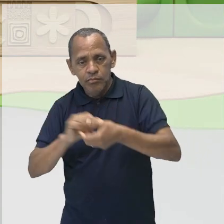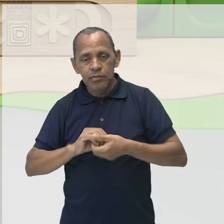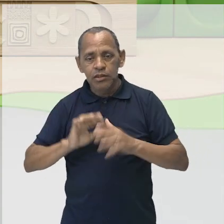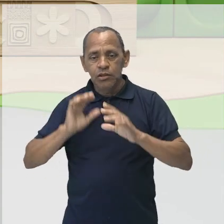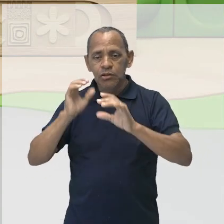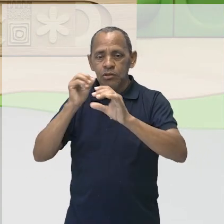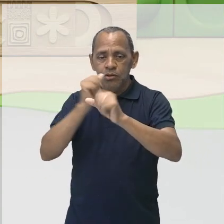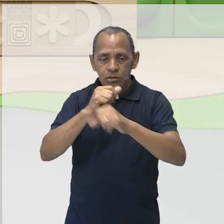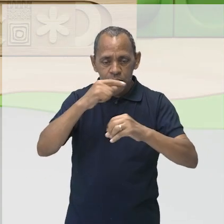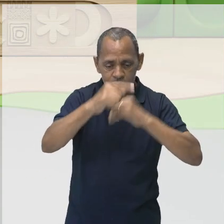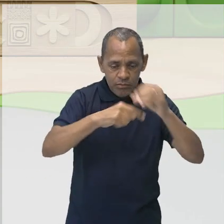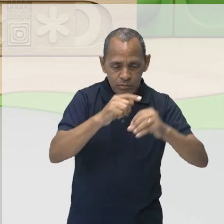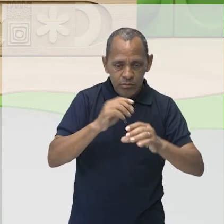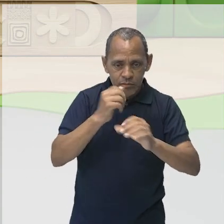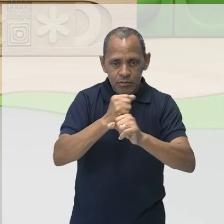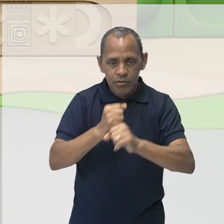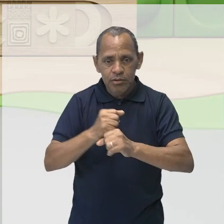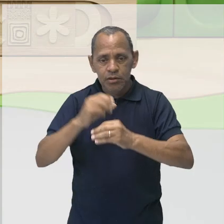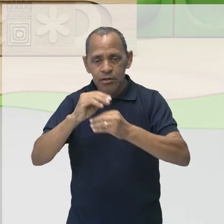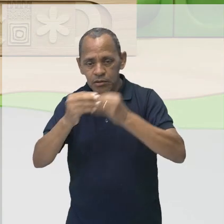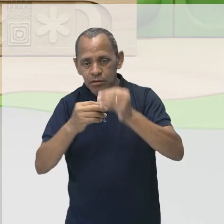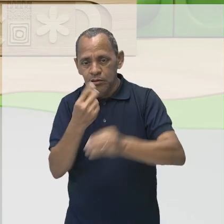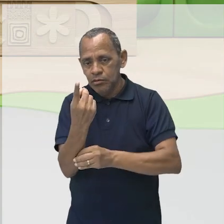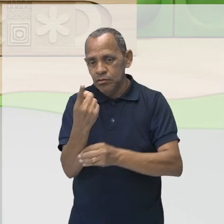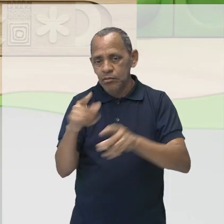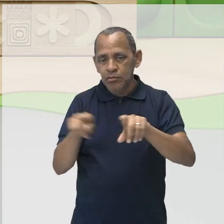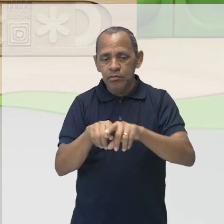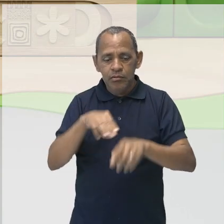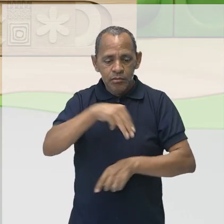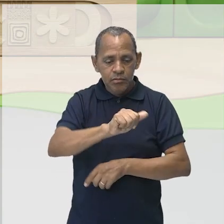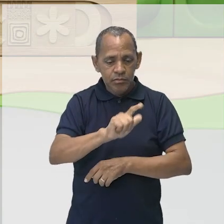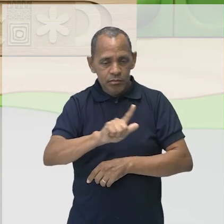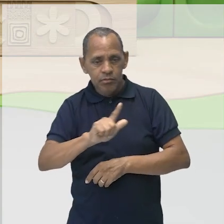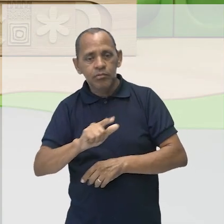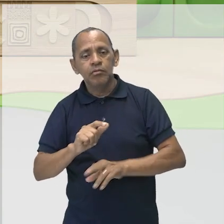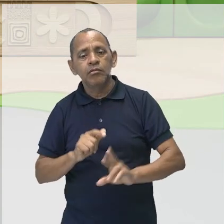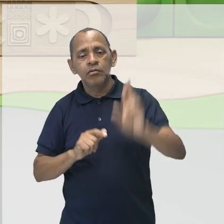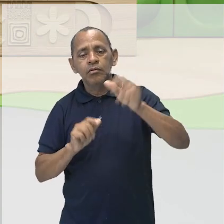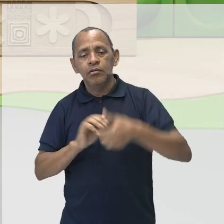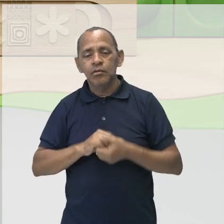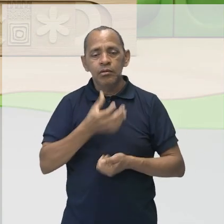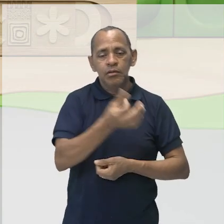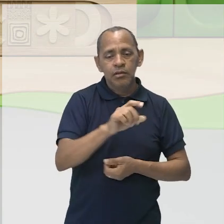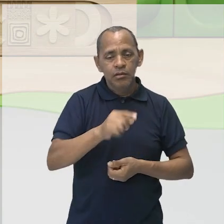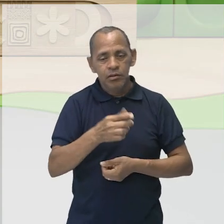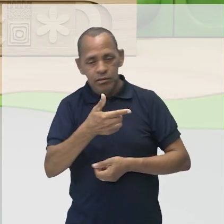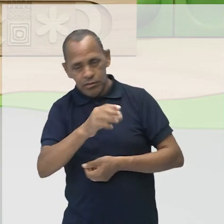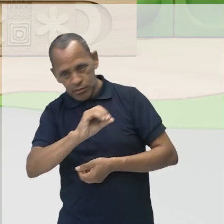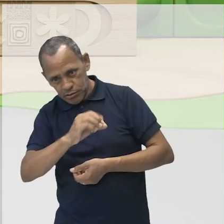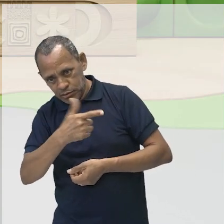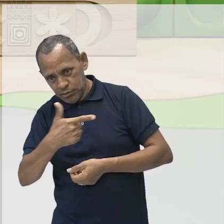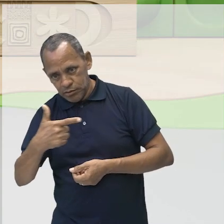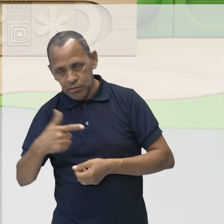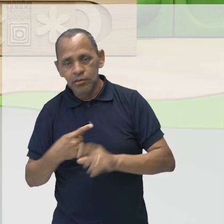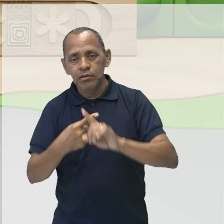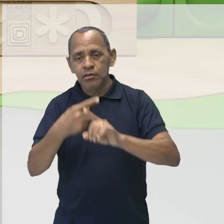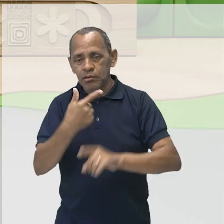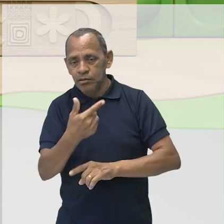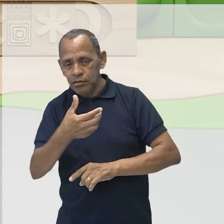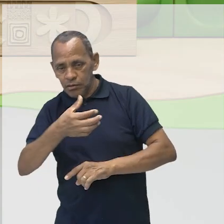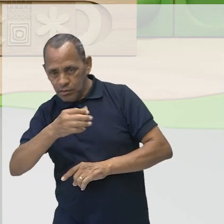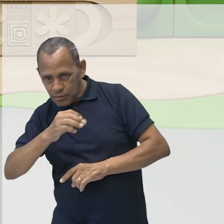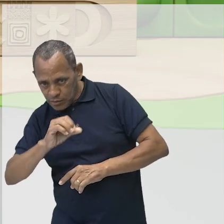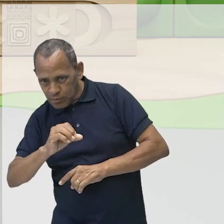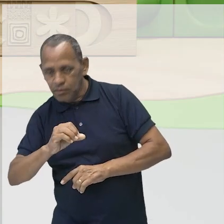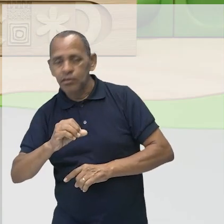os átomos em uma molécula. Já o mol é uma unidade que representa o 6,022 vezes 10 a